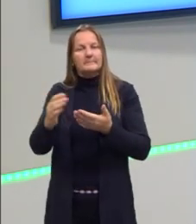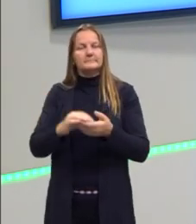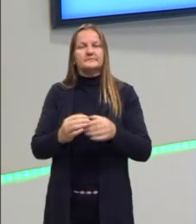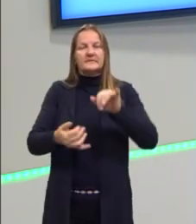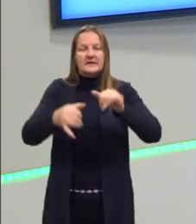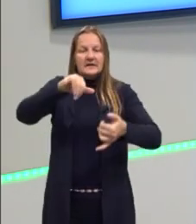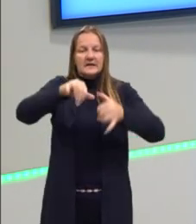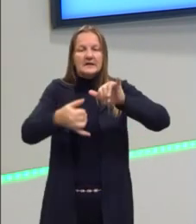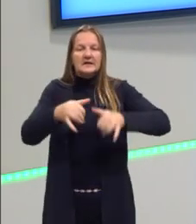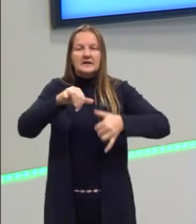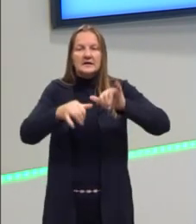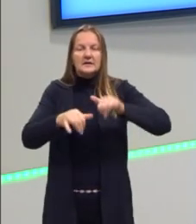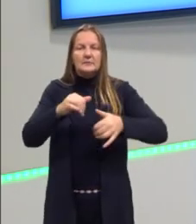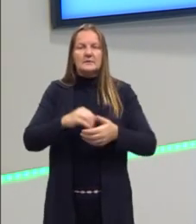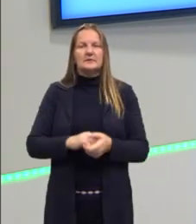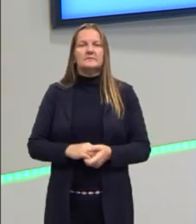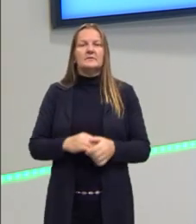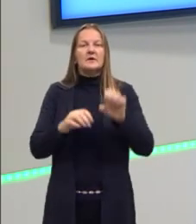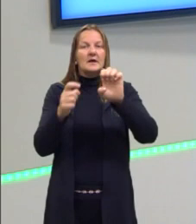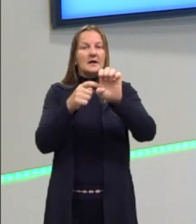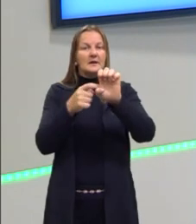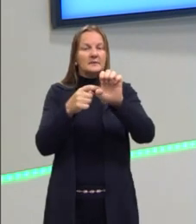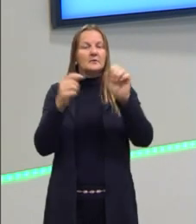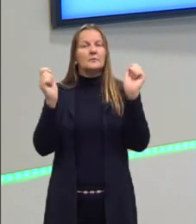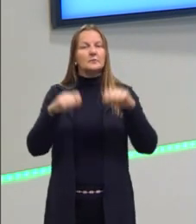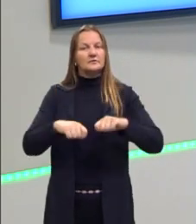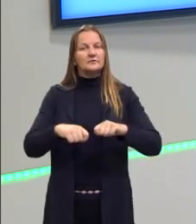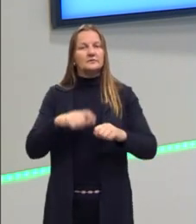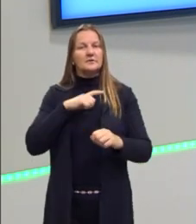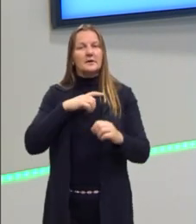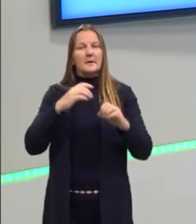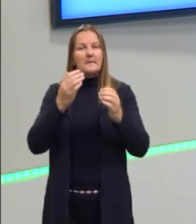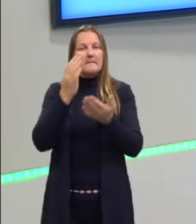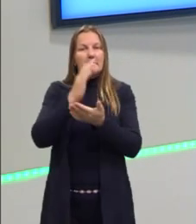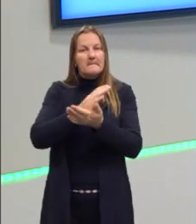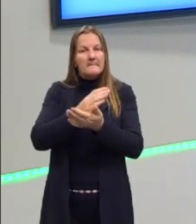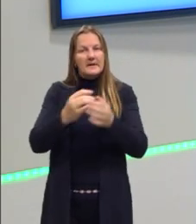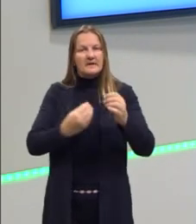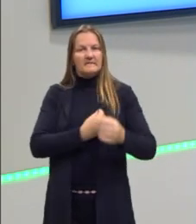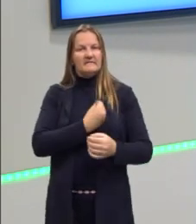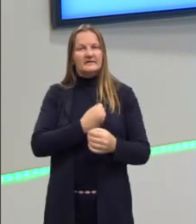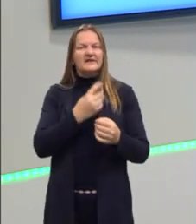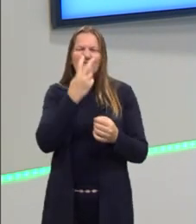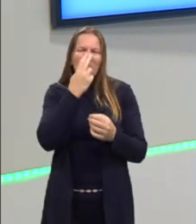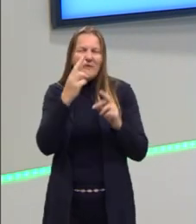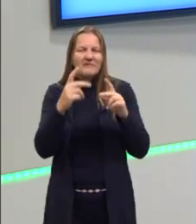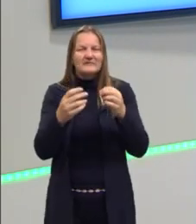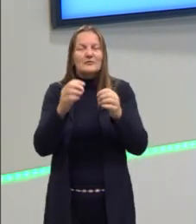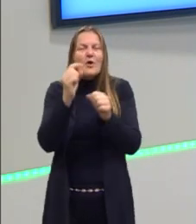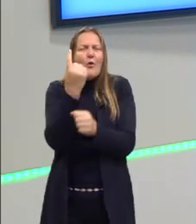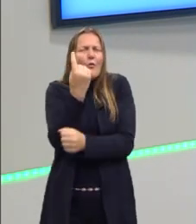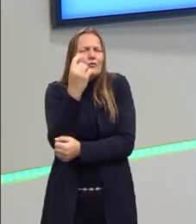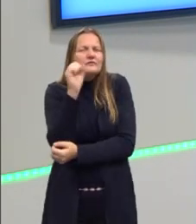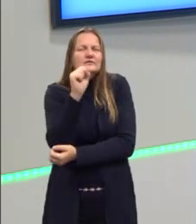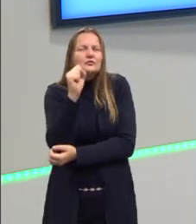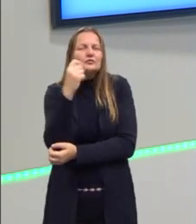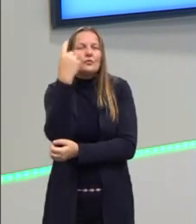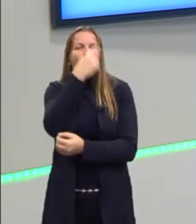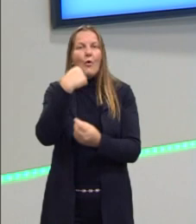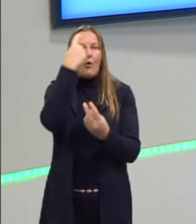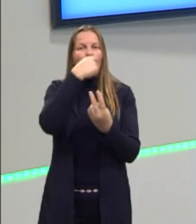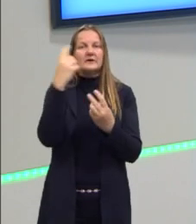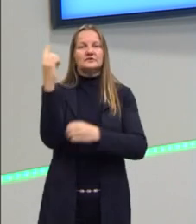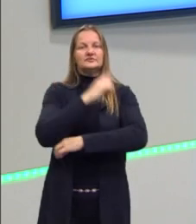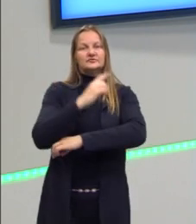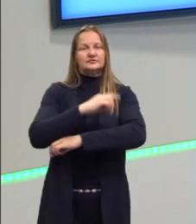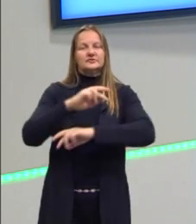químico é tanto os elementos eles podem ter tempo de meia-vida de segundos de Horas